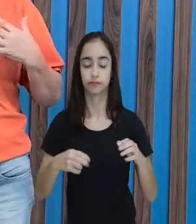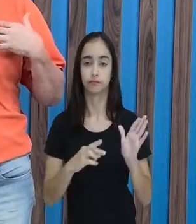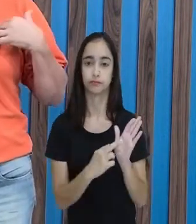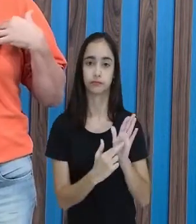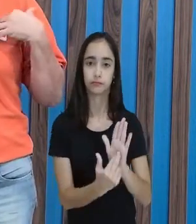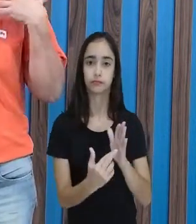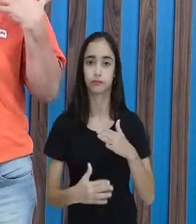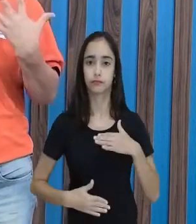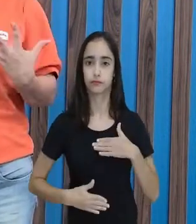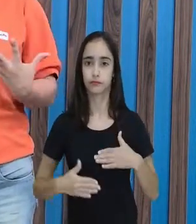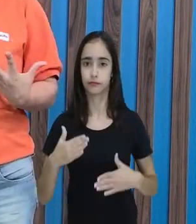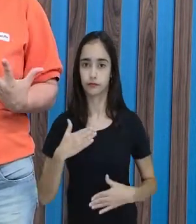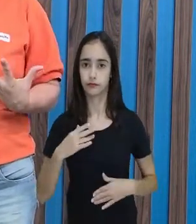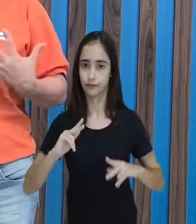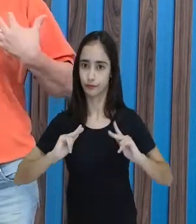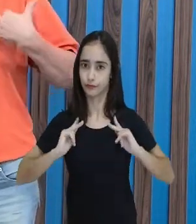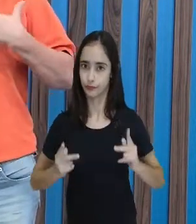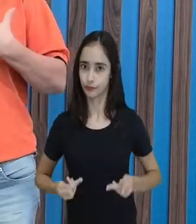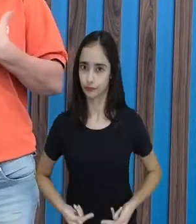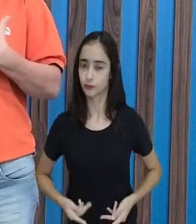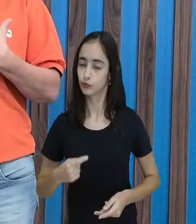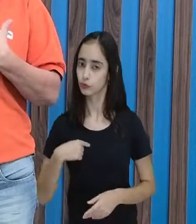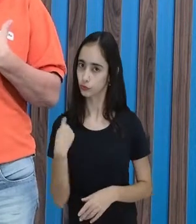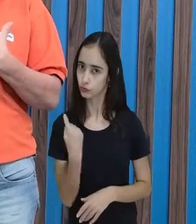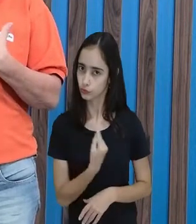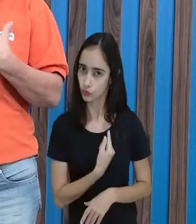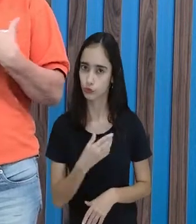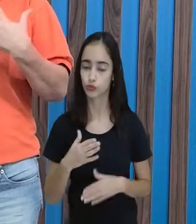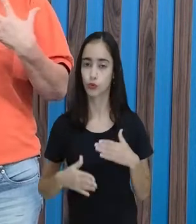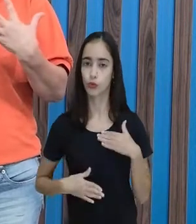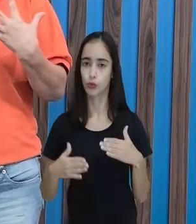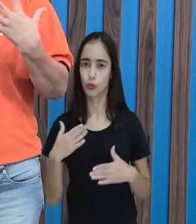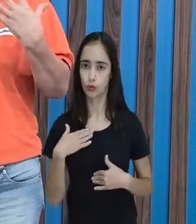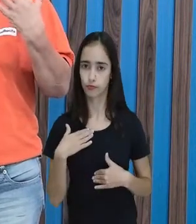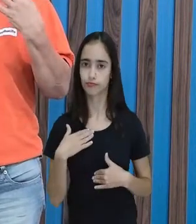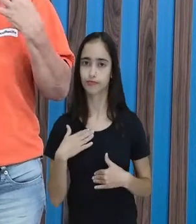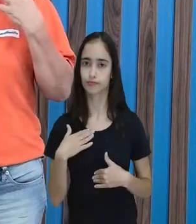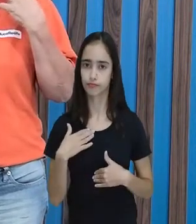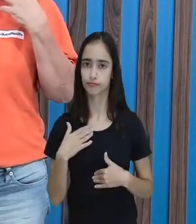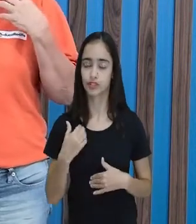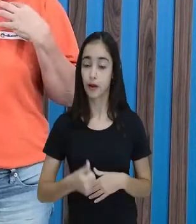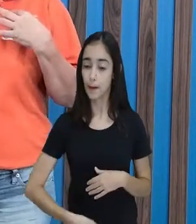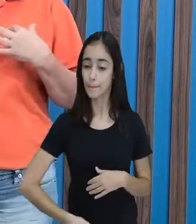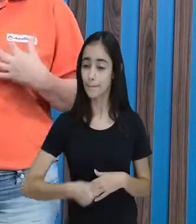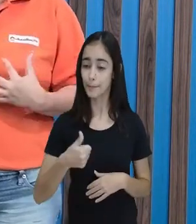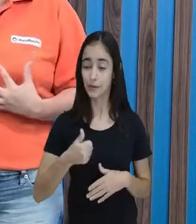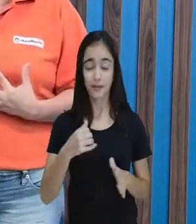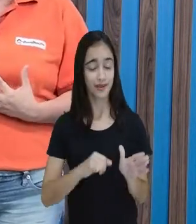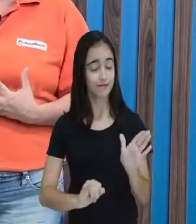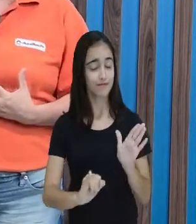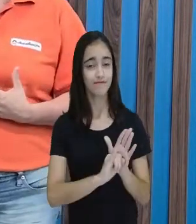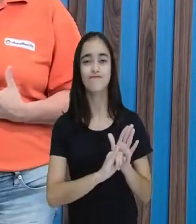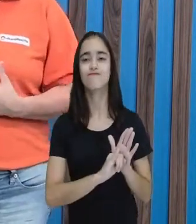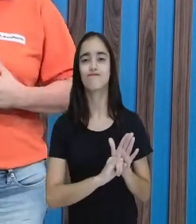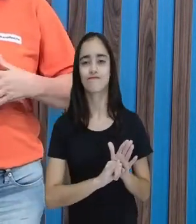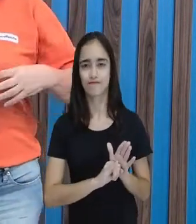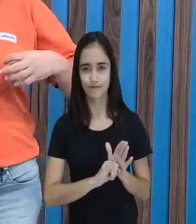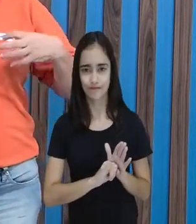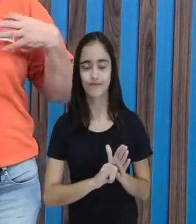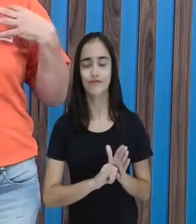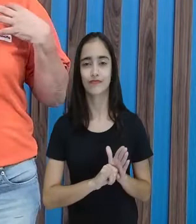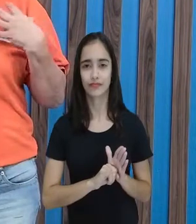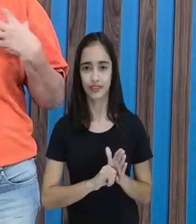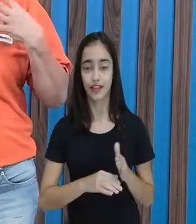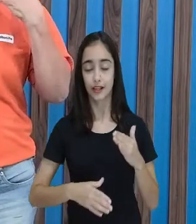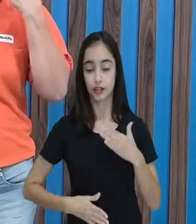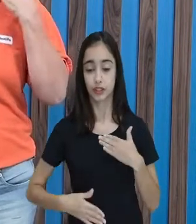corpo humano, o nosso corpo, a nossa primeira identidade, né? A nossa